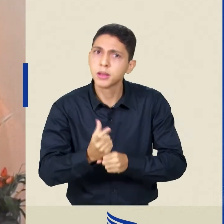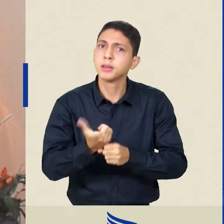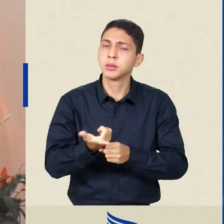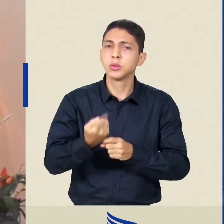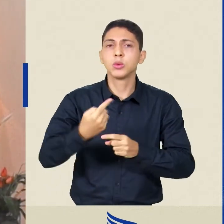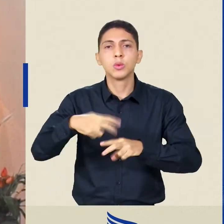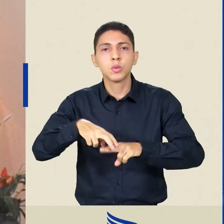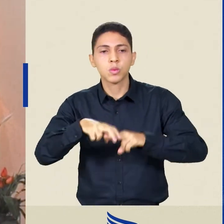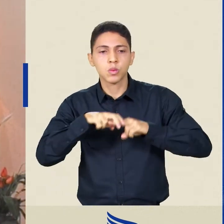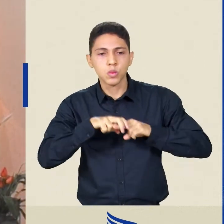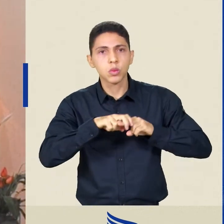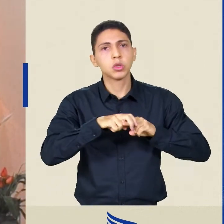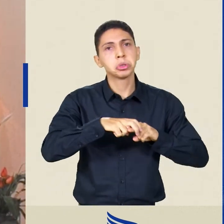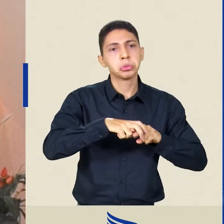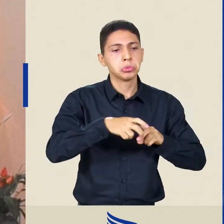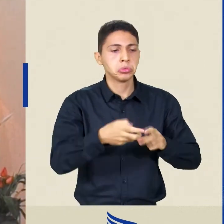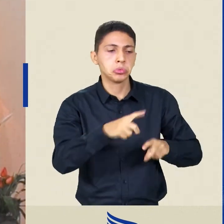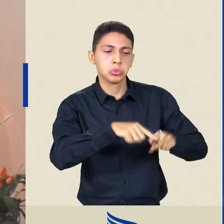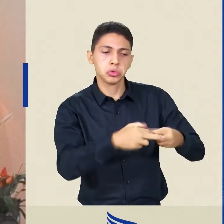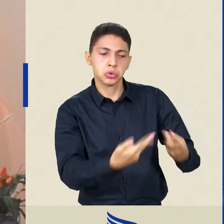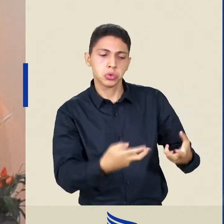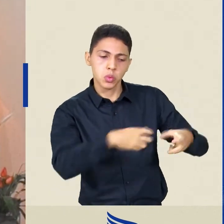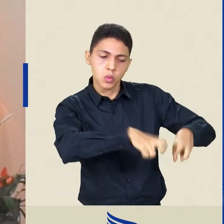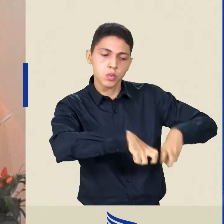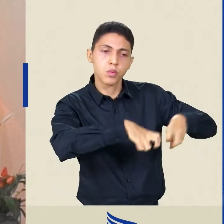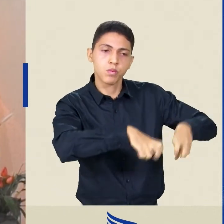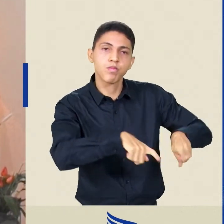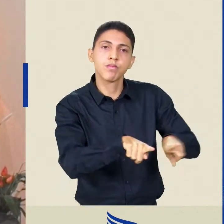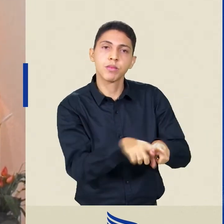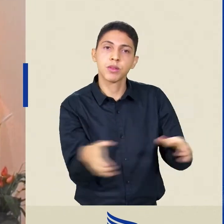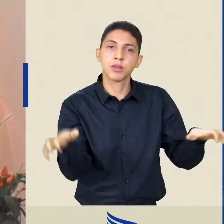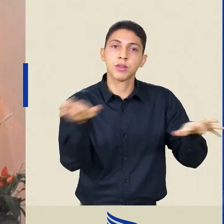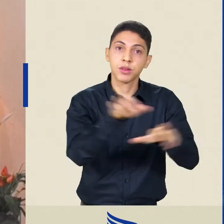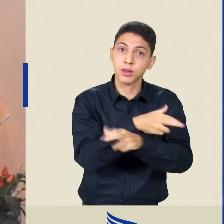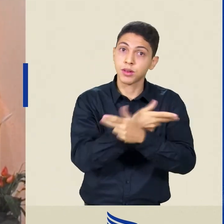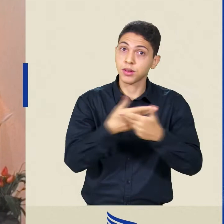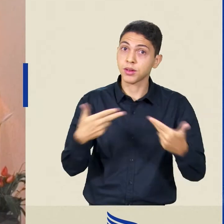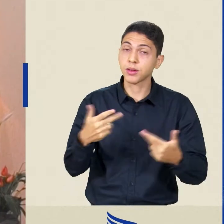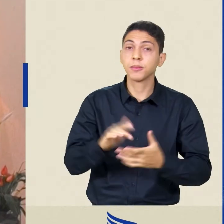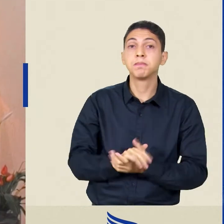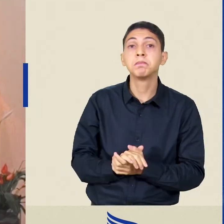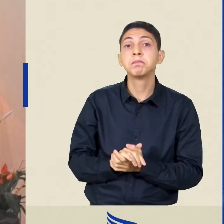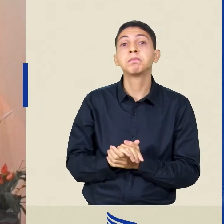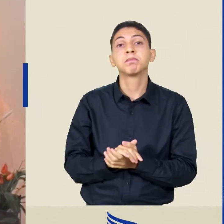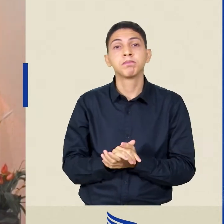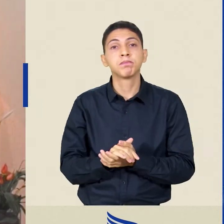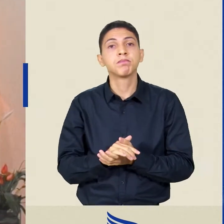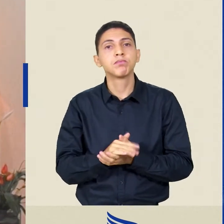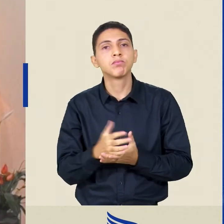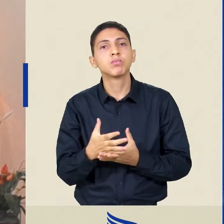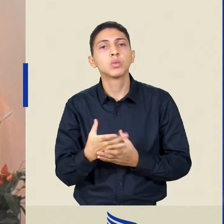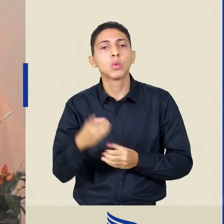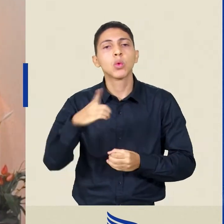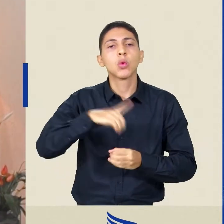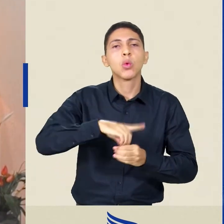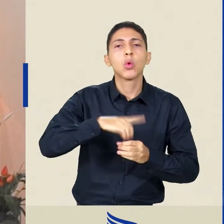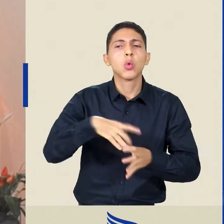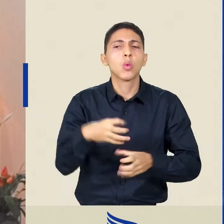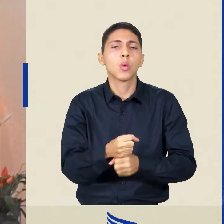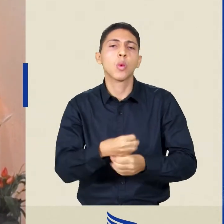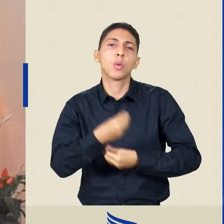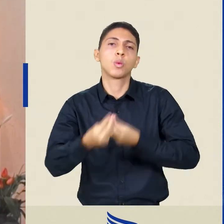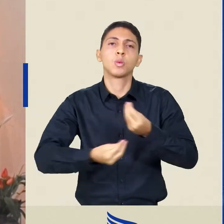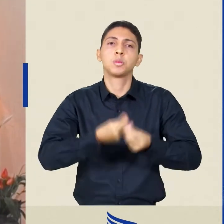e mesmo dos negócios com animais. O dízimo deve ser calculado sobre a renda produzida em qualquer